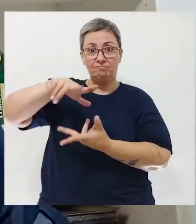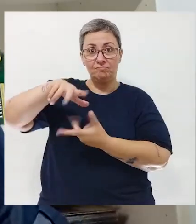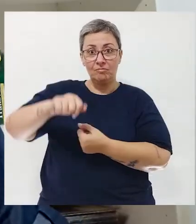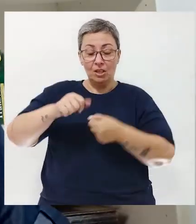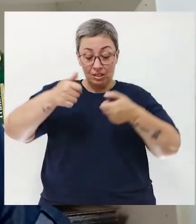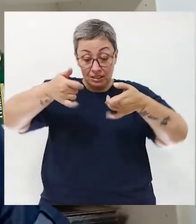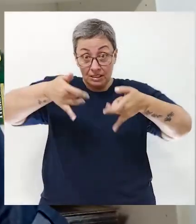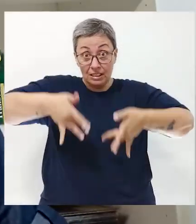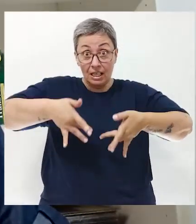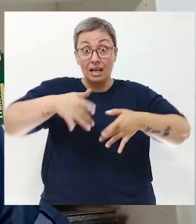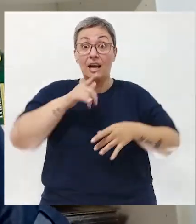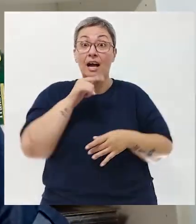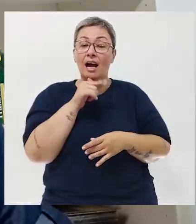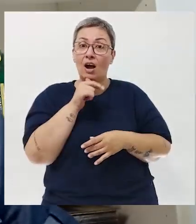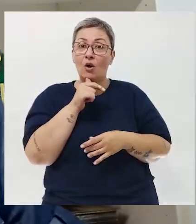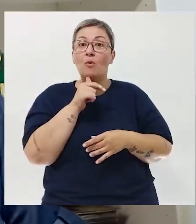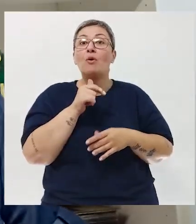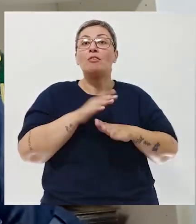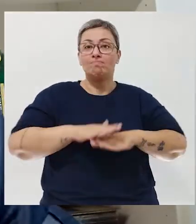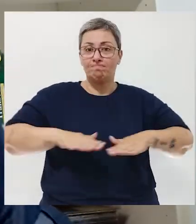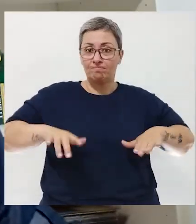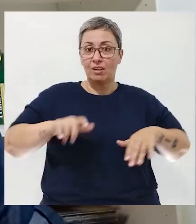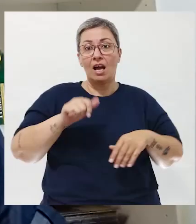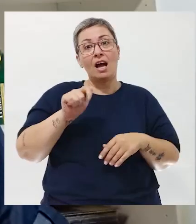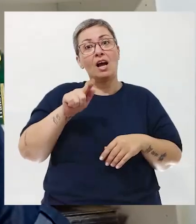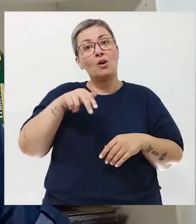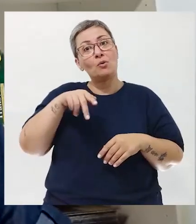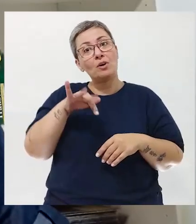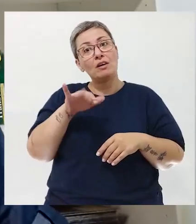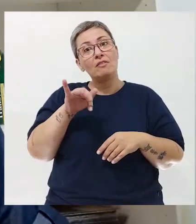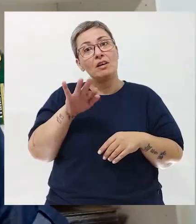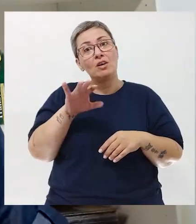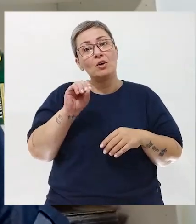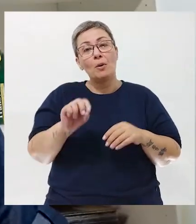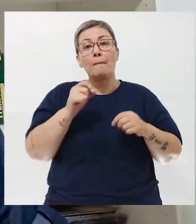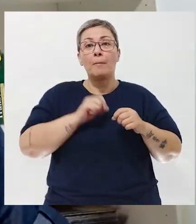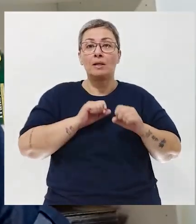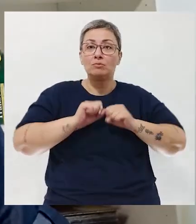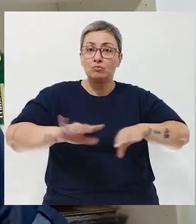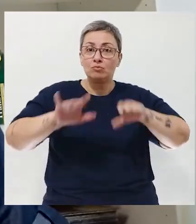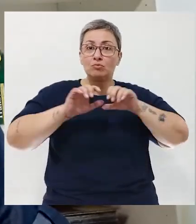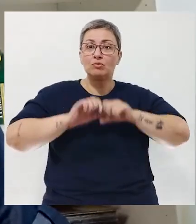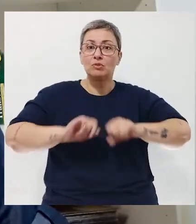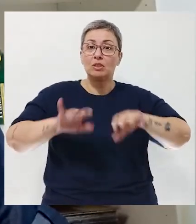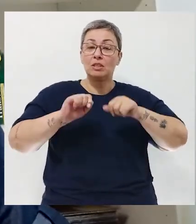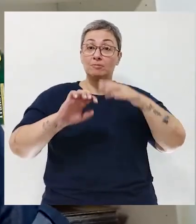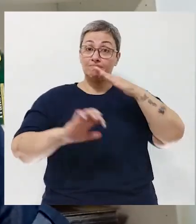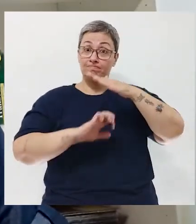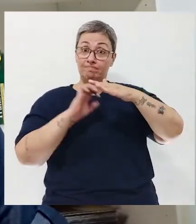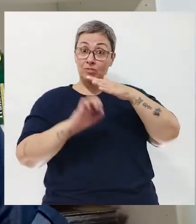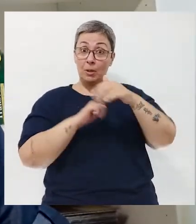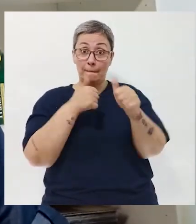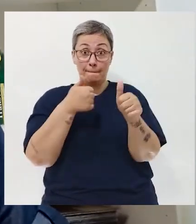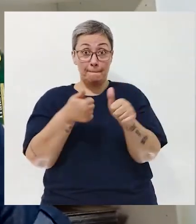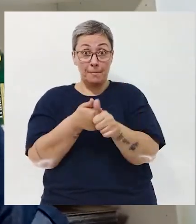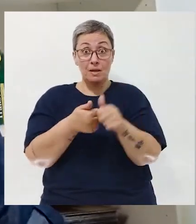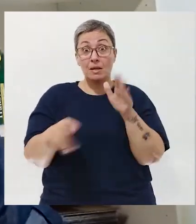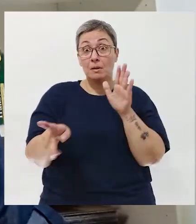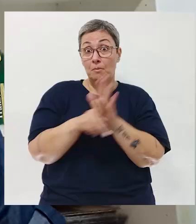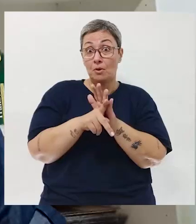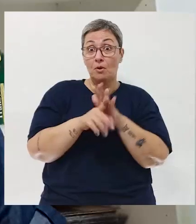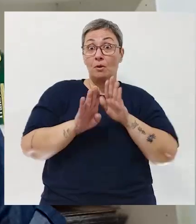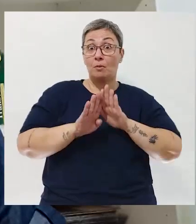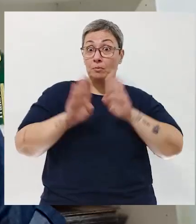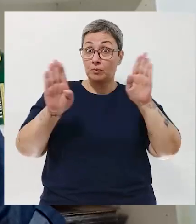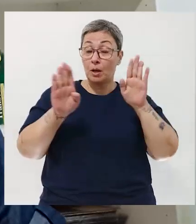que são depósitos de água no subsolo, passam a abastecer as necessidades de empresas do aeroporto e parte